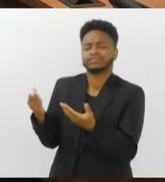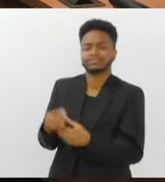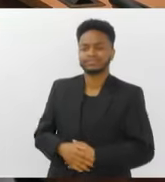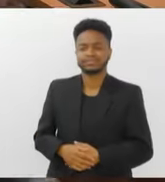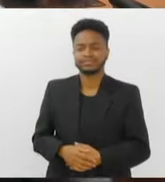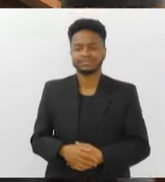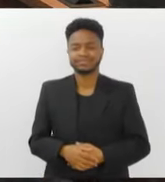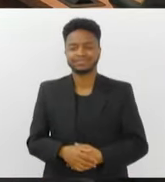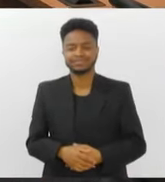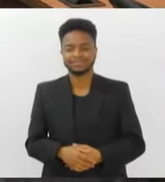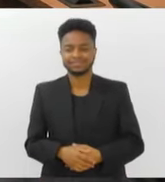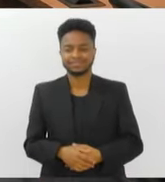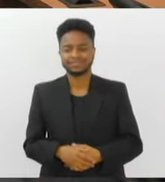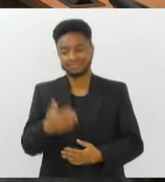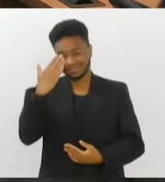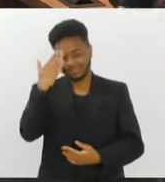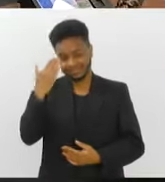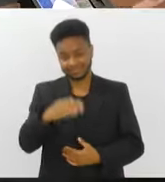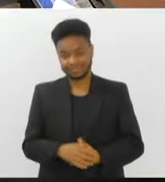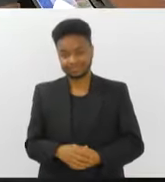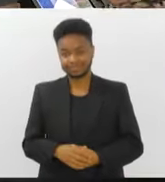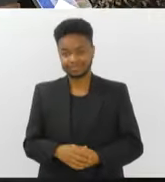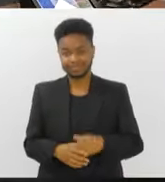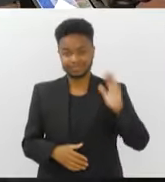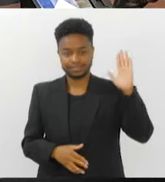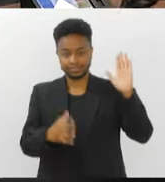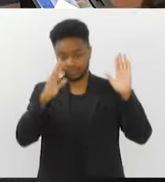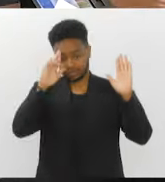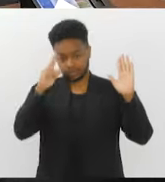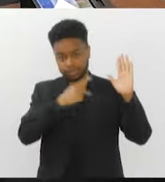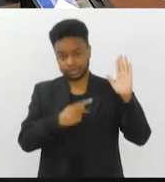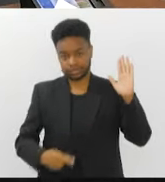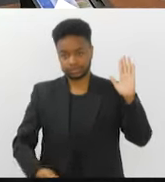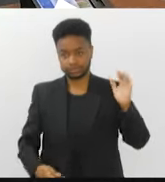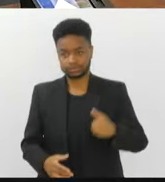Pela ordem. Muito obrigado, Luiz, pela Comissão de Transporte.